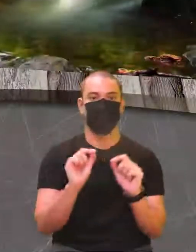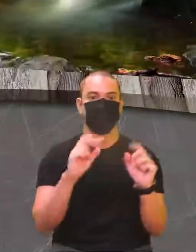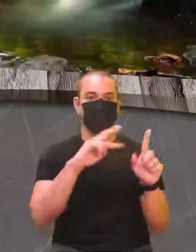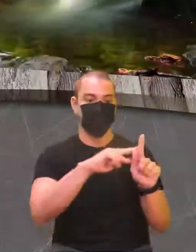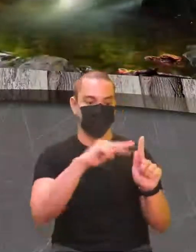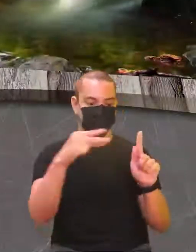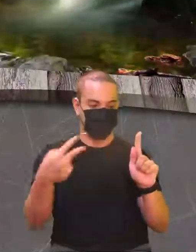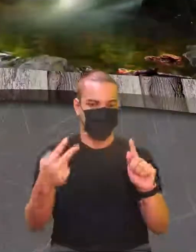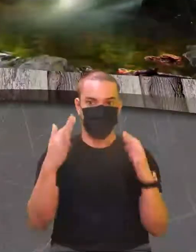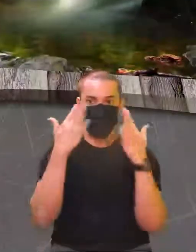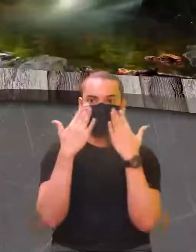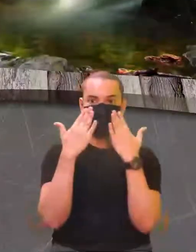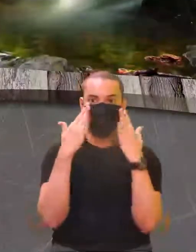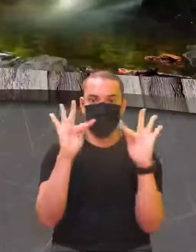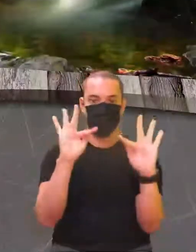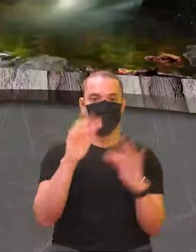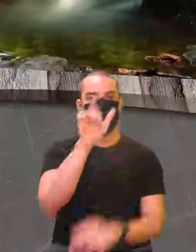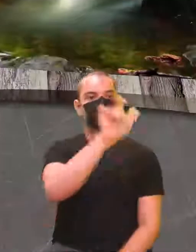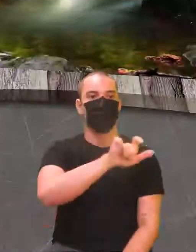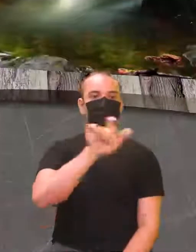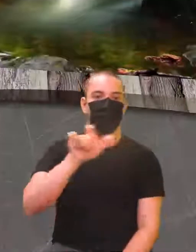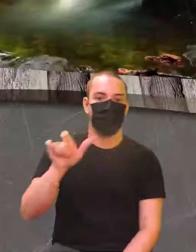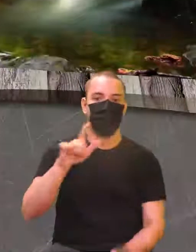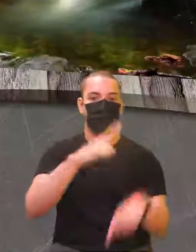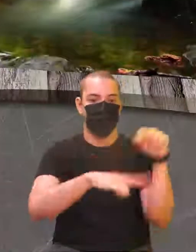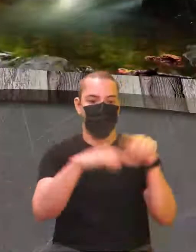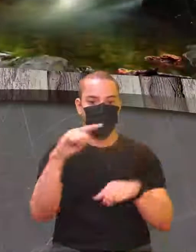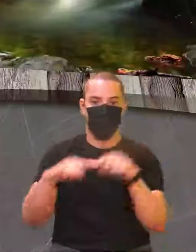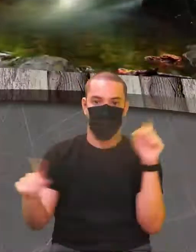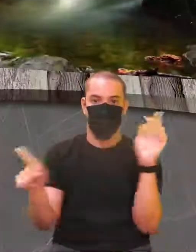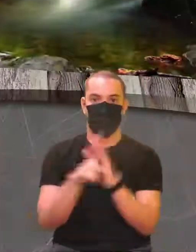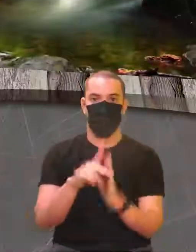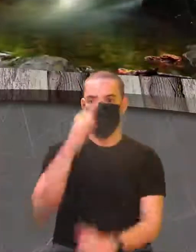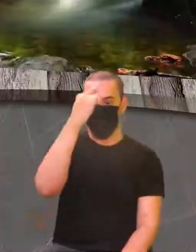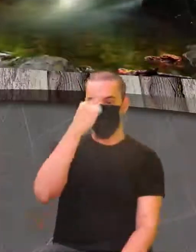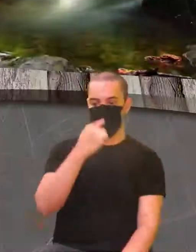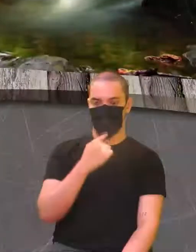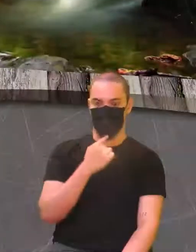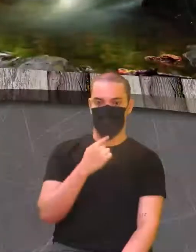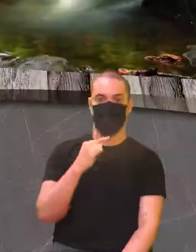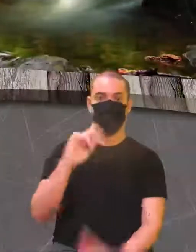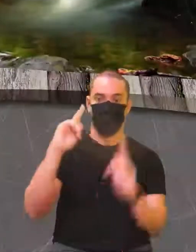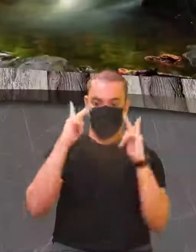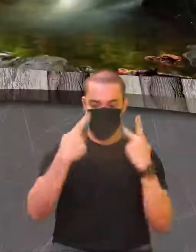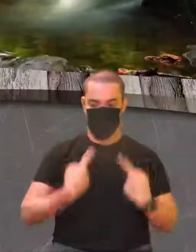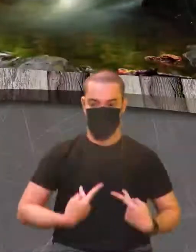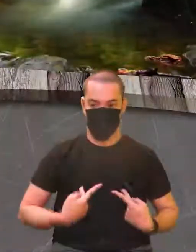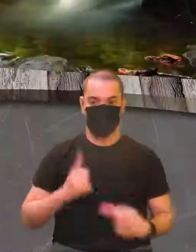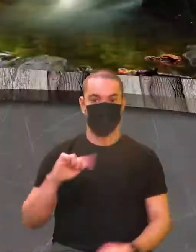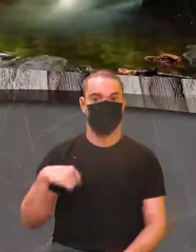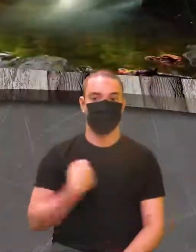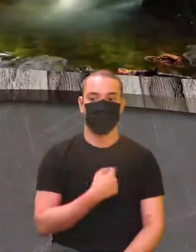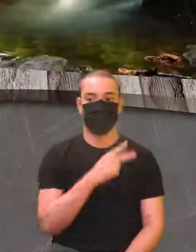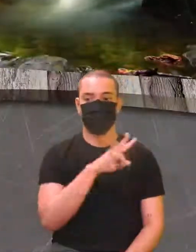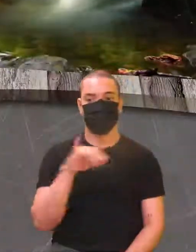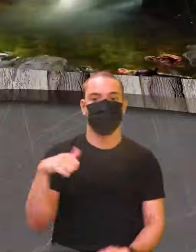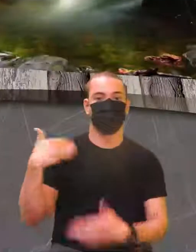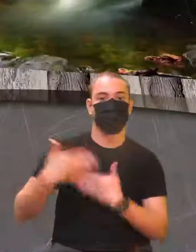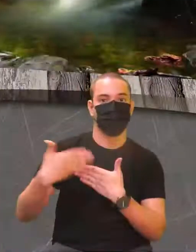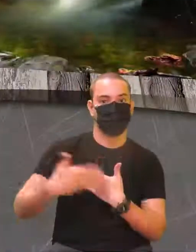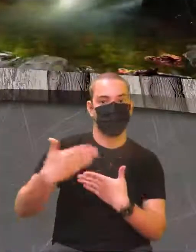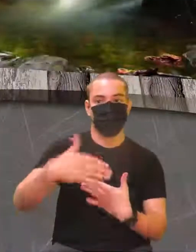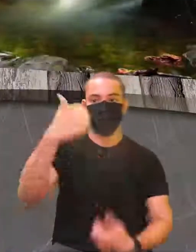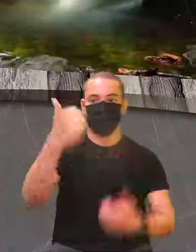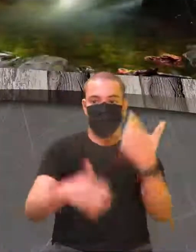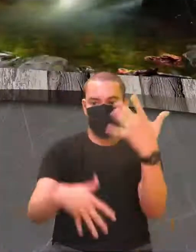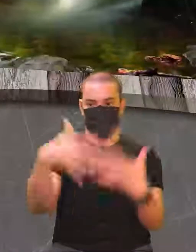quanto fenotipicamente, os indivíduos da espécie humana, né? E aí a gente vai discorrendo sobre